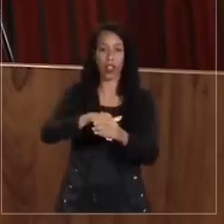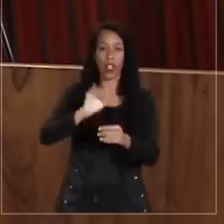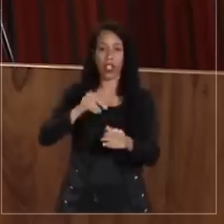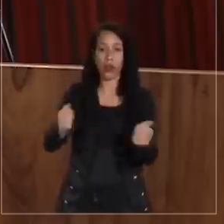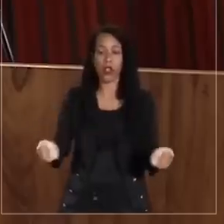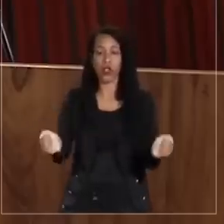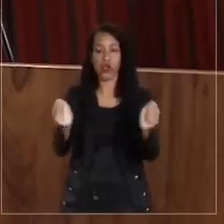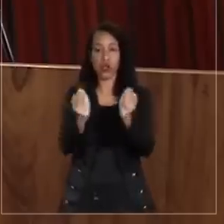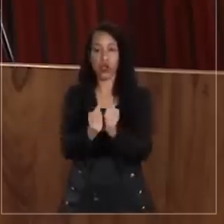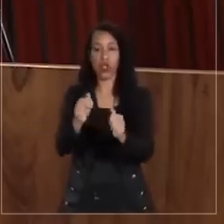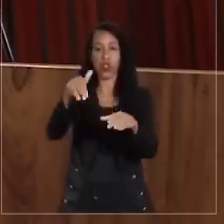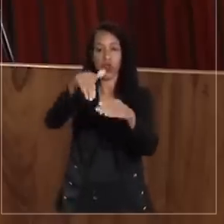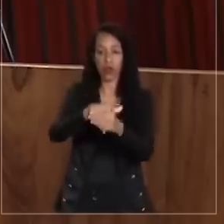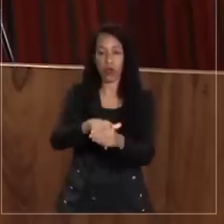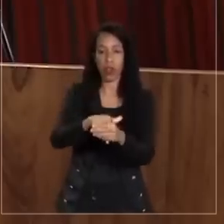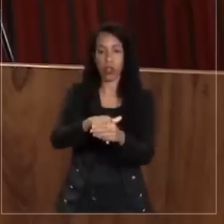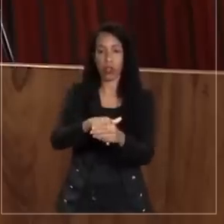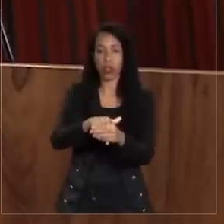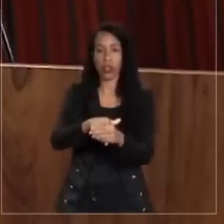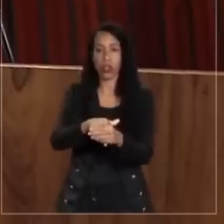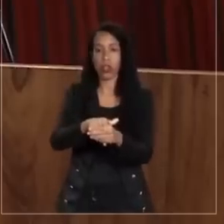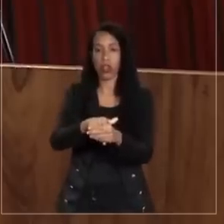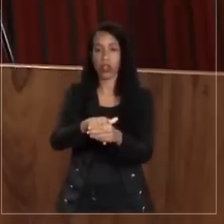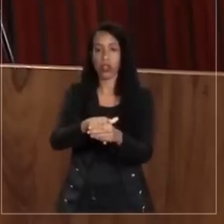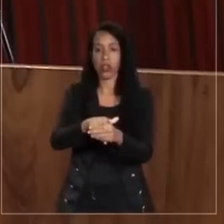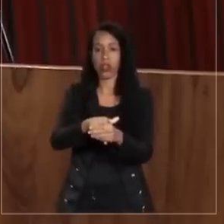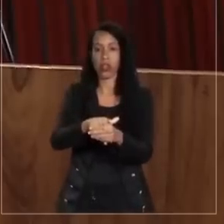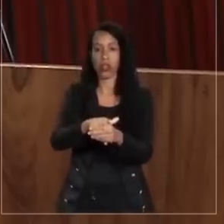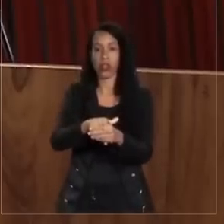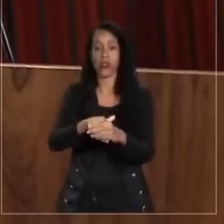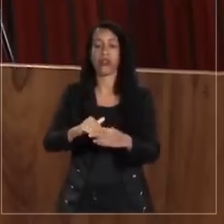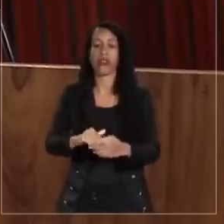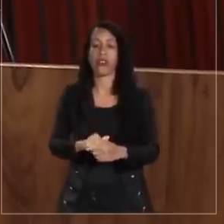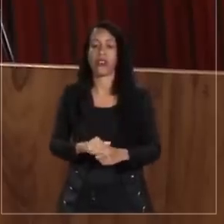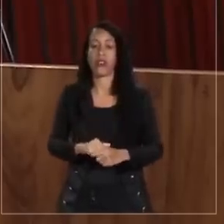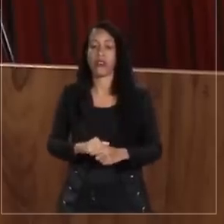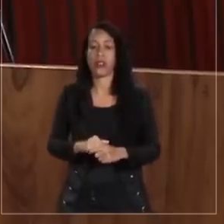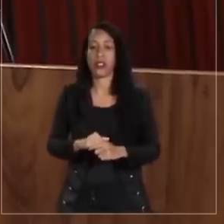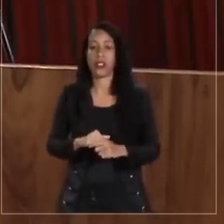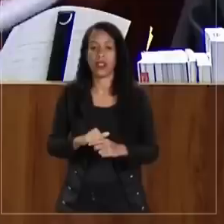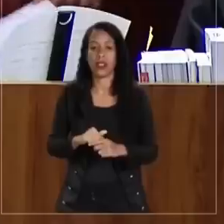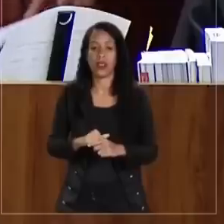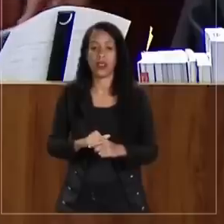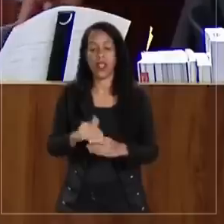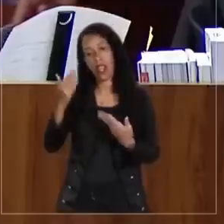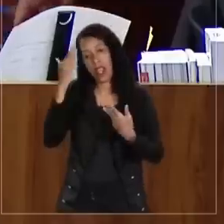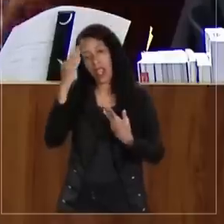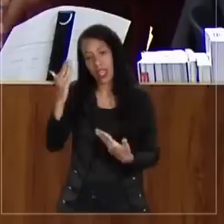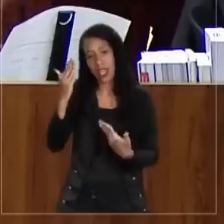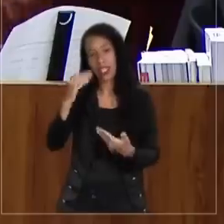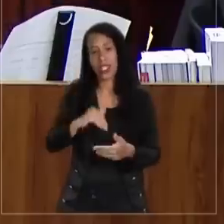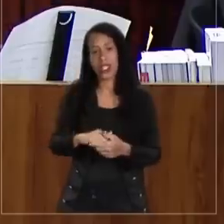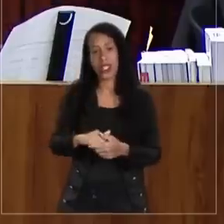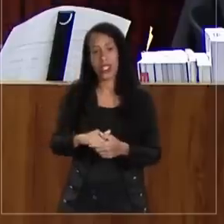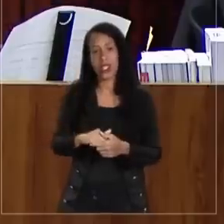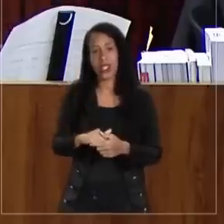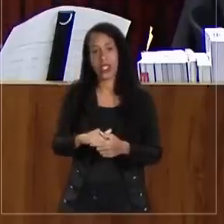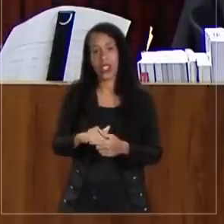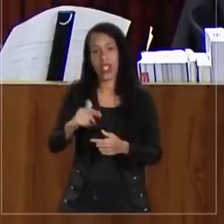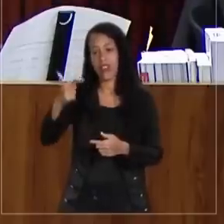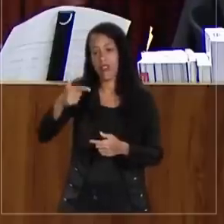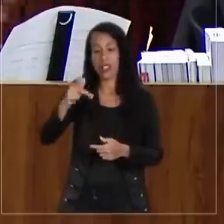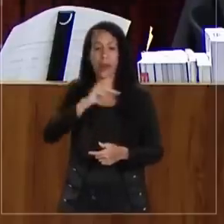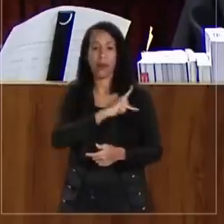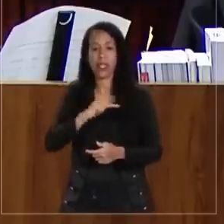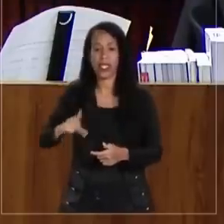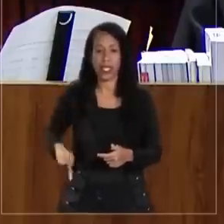a juntada, portanto, do voto na íntegra, se que fizer as últimas correções. Agradeço a nossa vice-presidente,